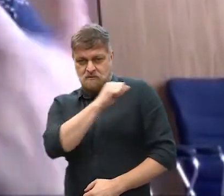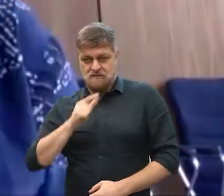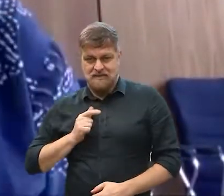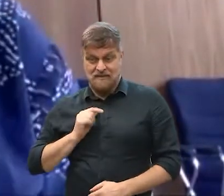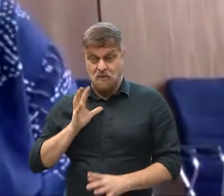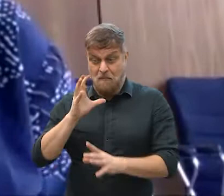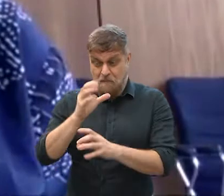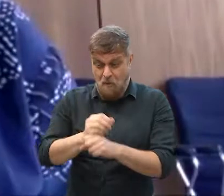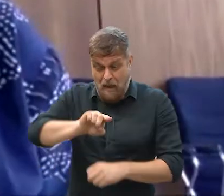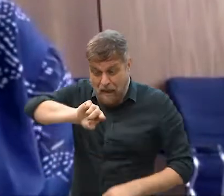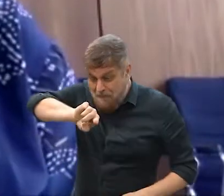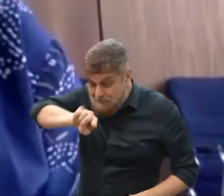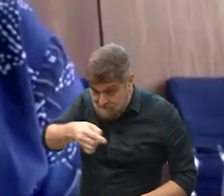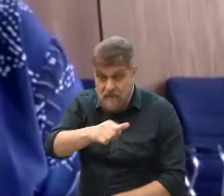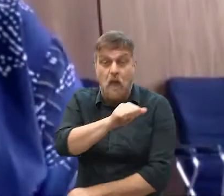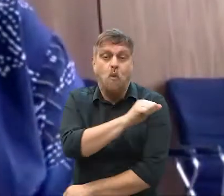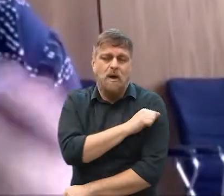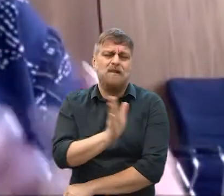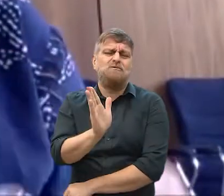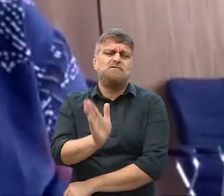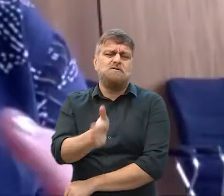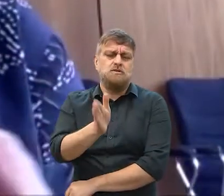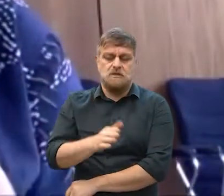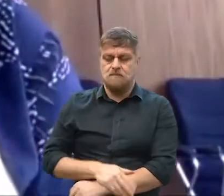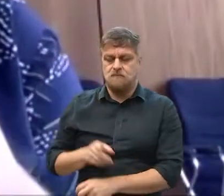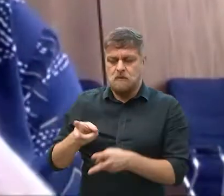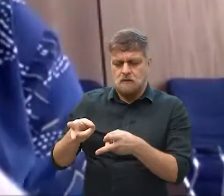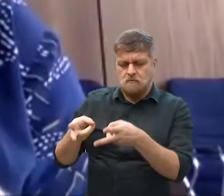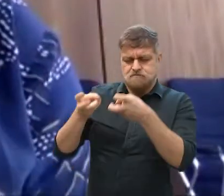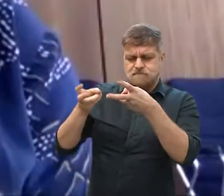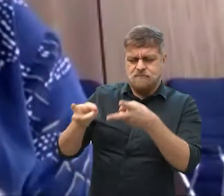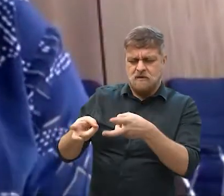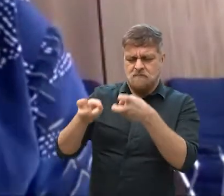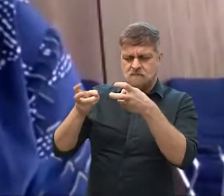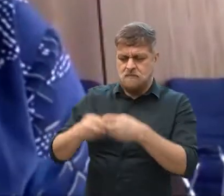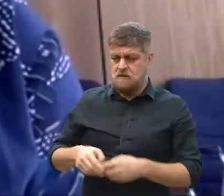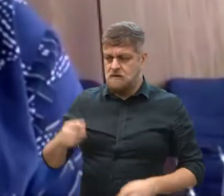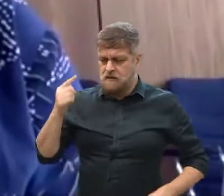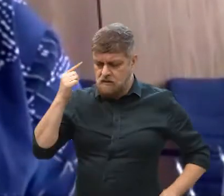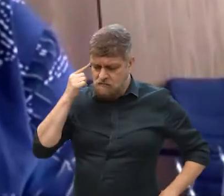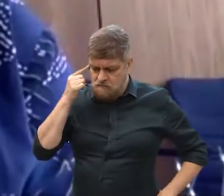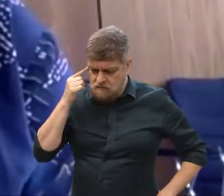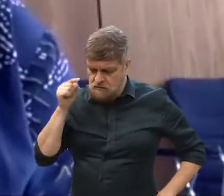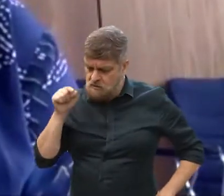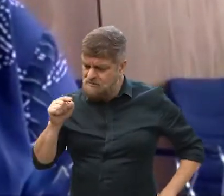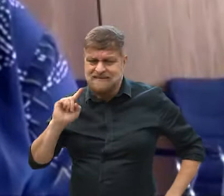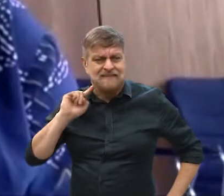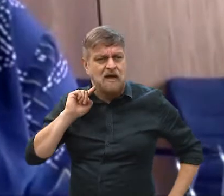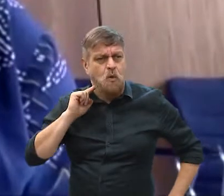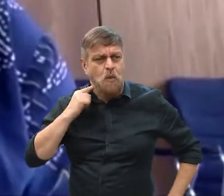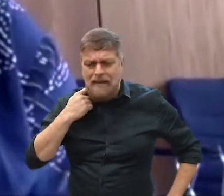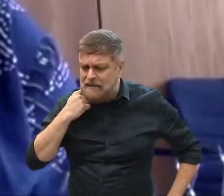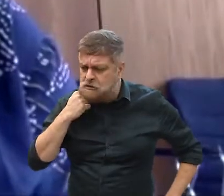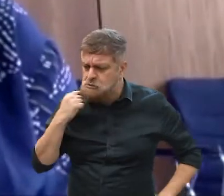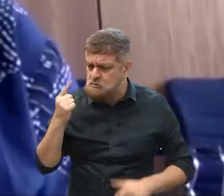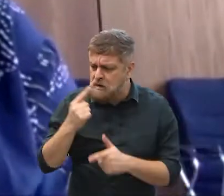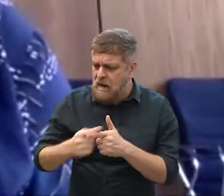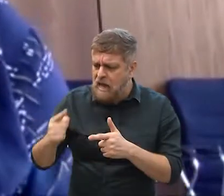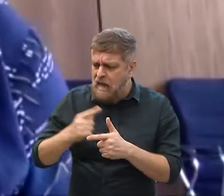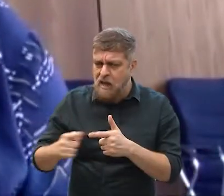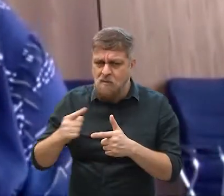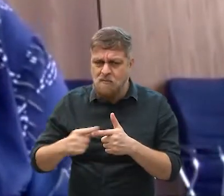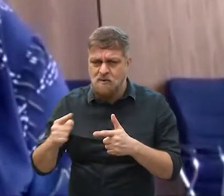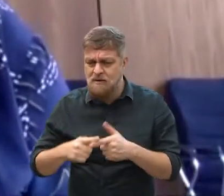mais de 1.000 crianças. E então esses alunos me trouxeram o lixo como um problema sério na vida deles. Um lixo que impedia